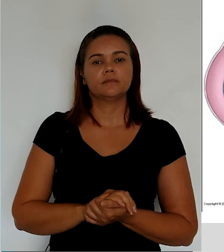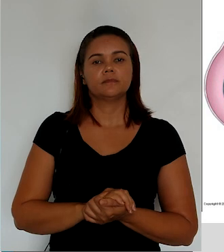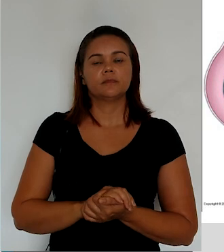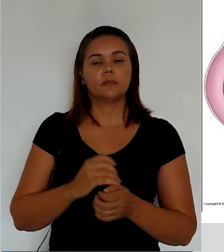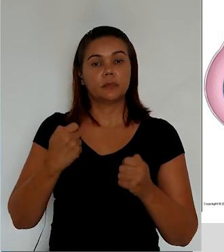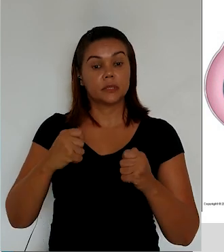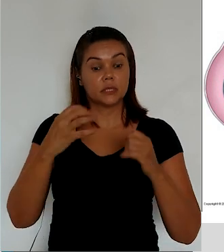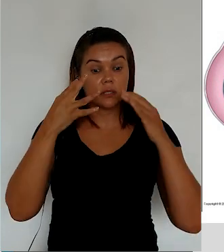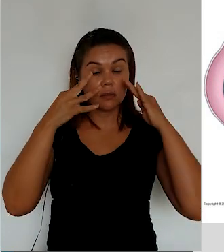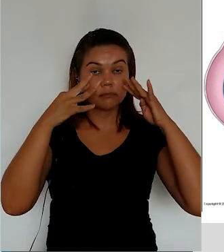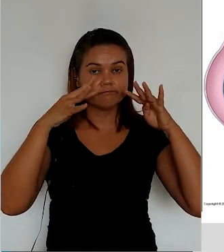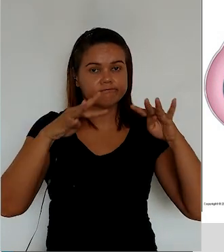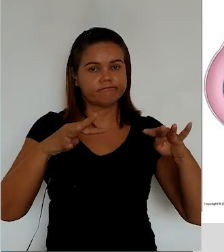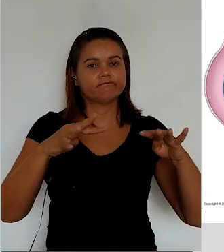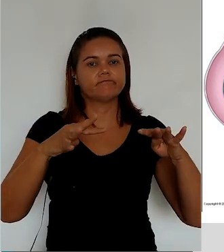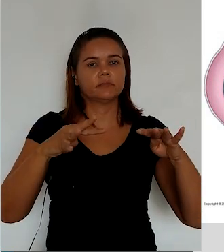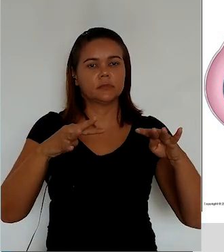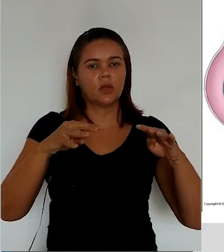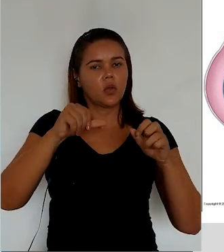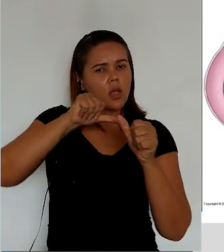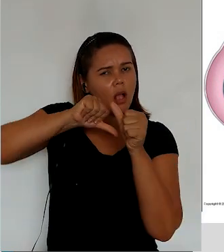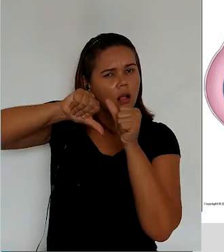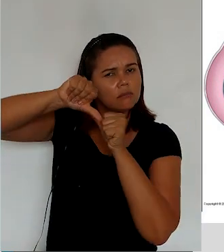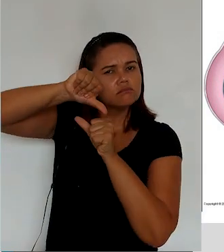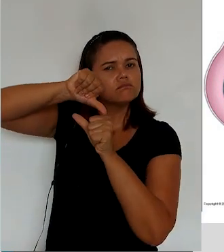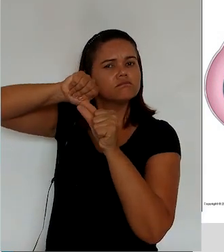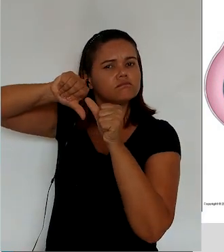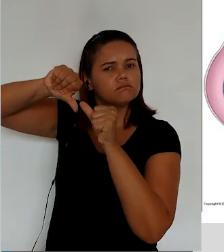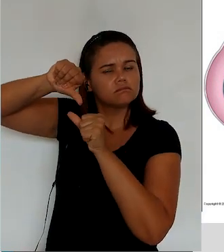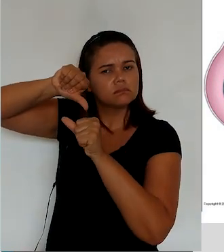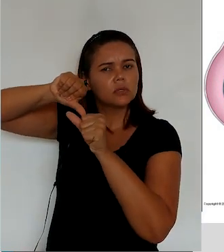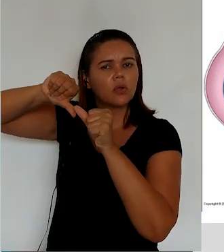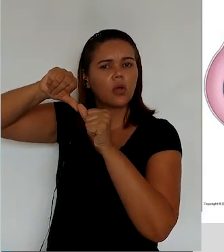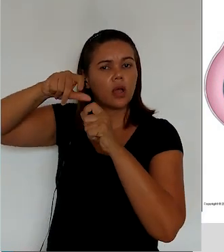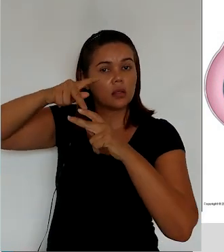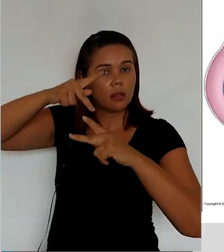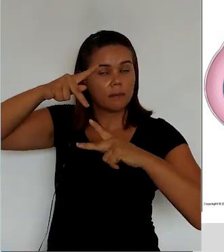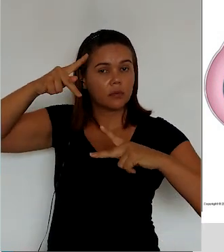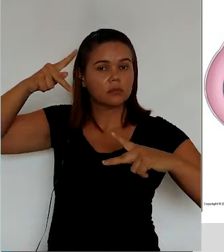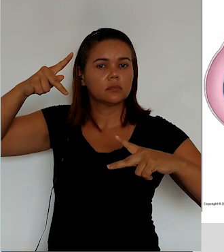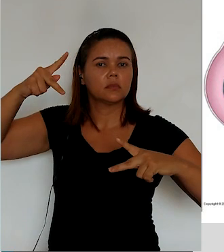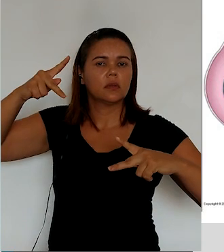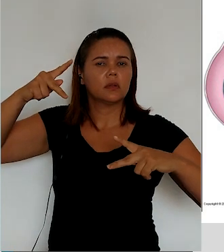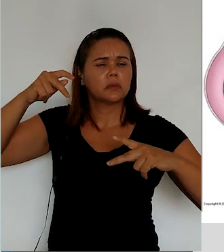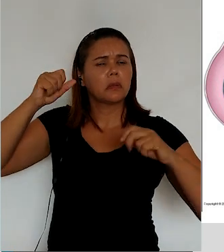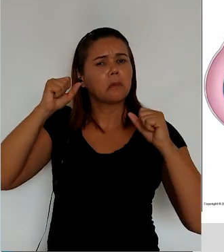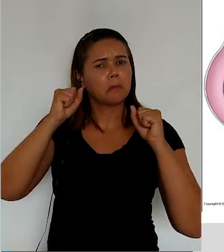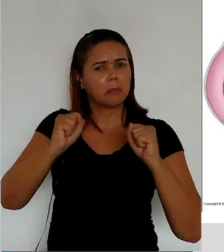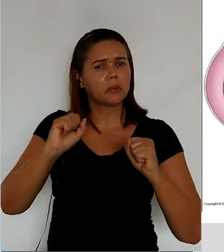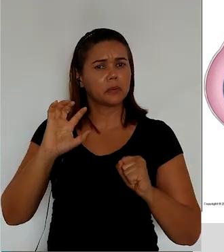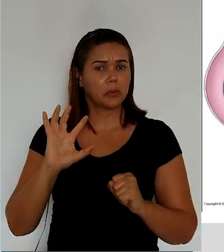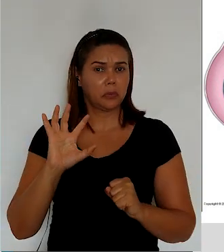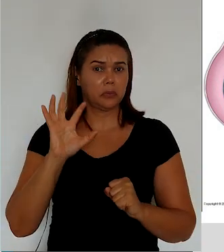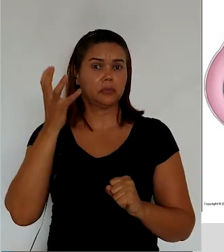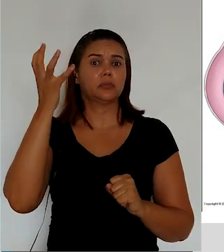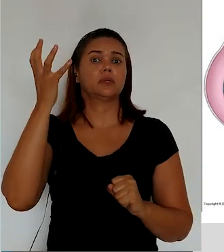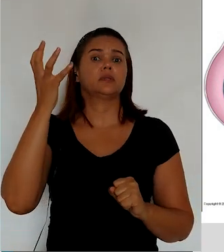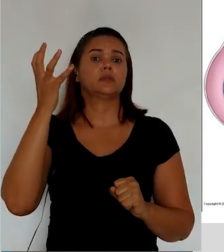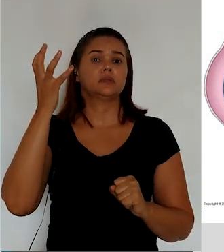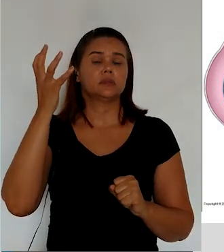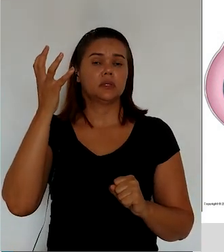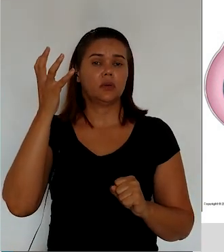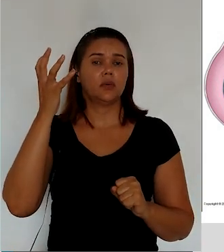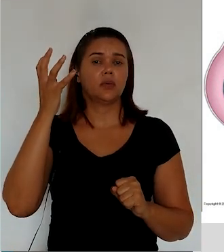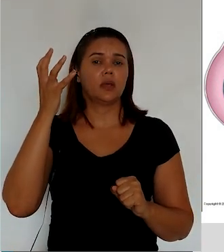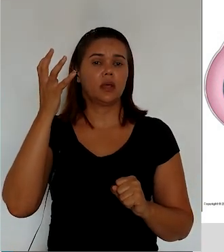Deve-se ter atenção que as mutações nestas proteínas podem causar processos